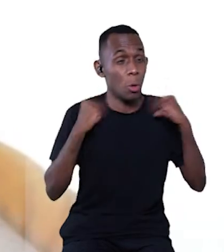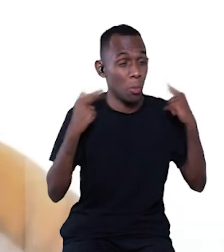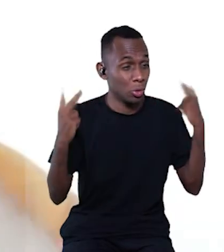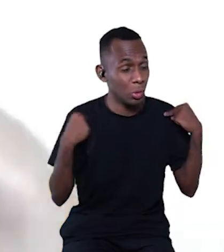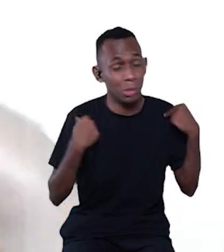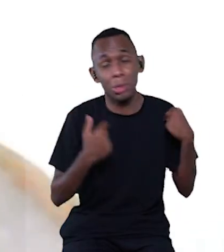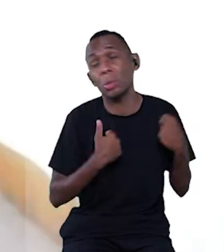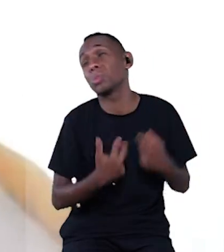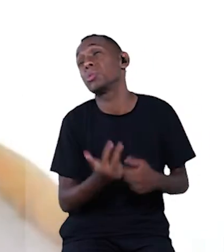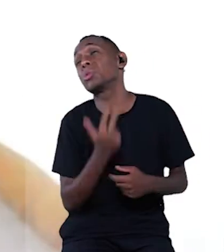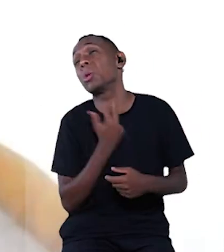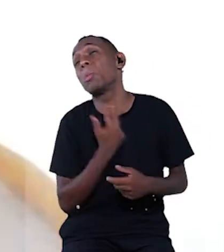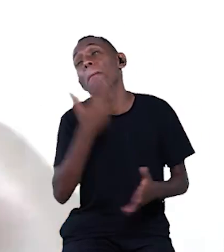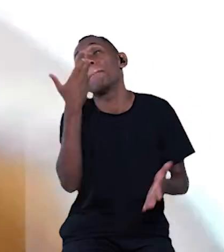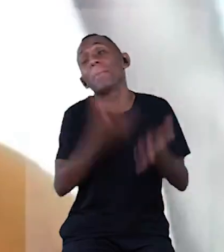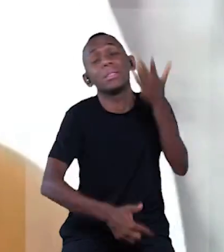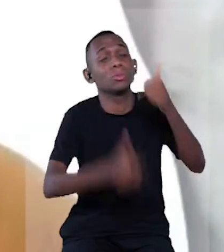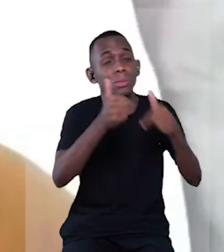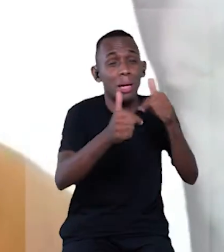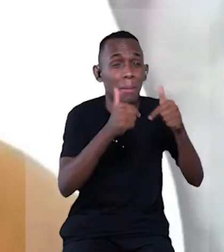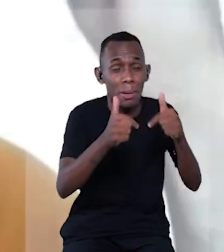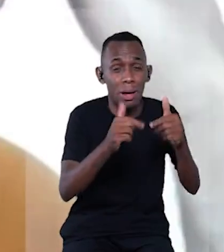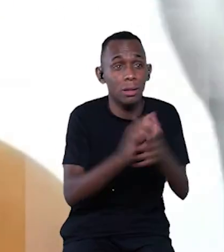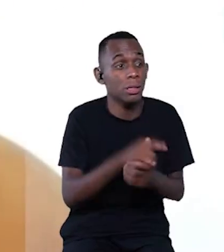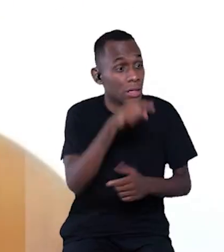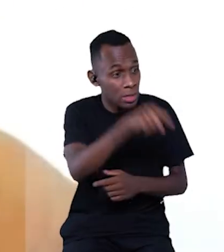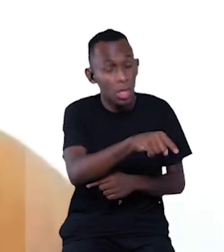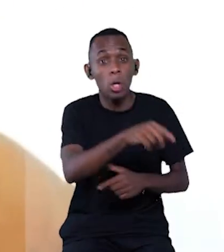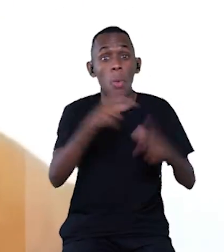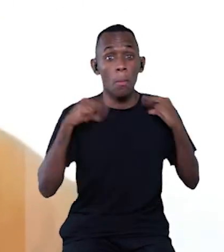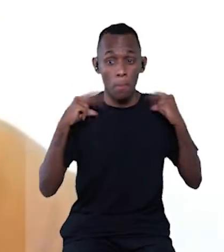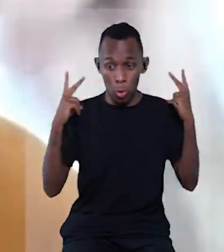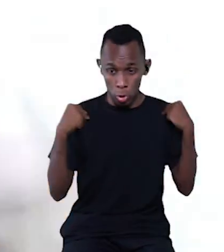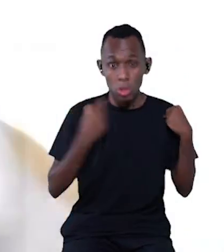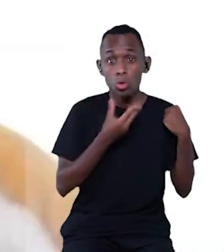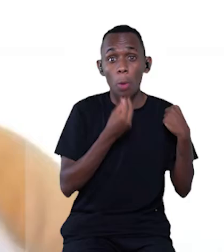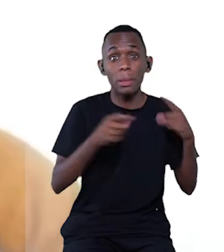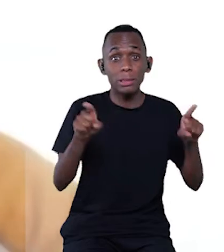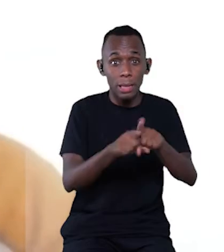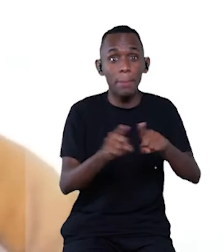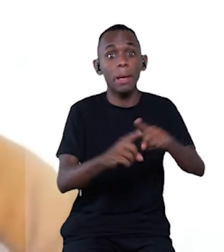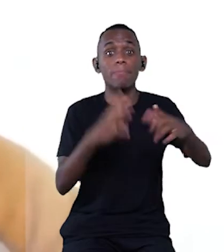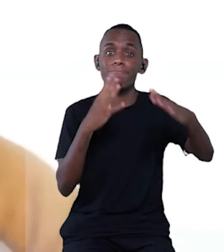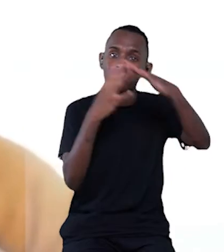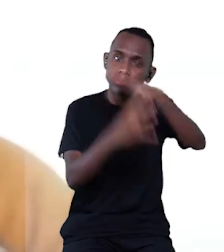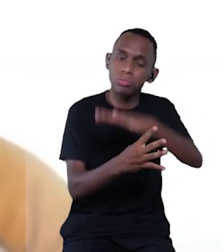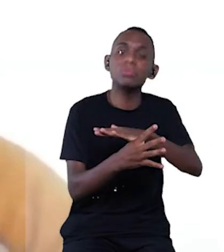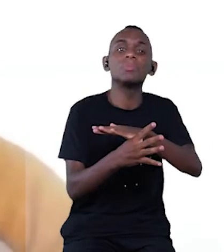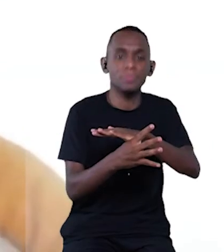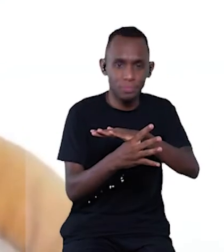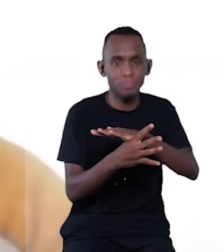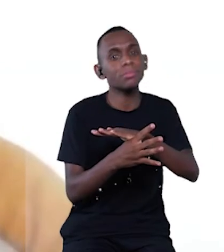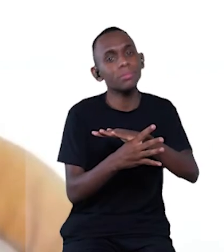amigo, pelo amor de Deus, não posso perder esse trabalho de jeito nenhum. E ele era um imigrante, se eu não me engano, se eu me lembro bem,